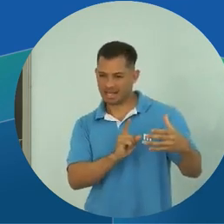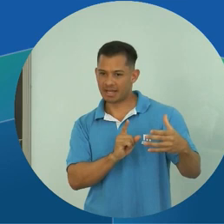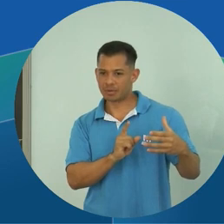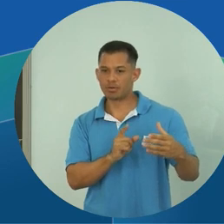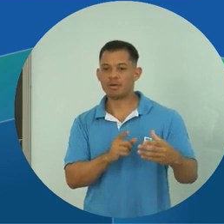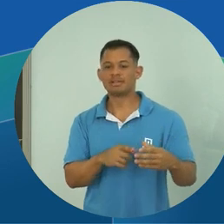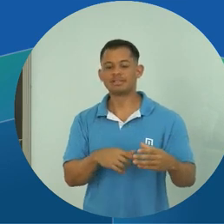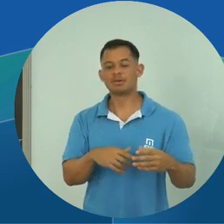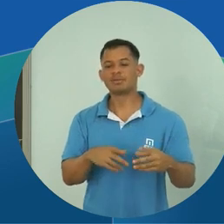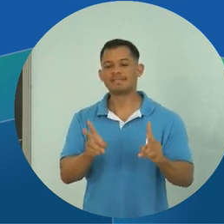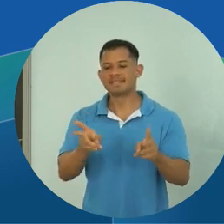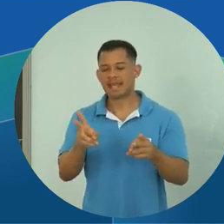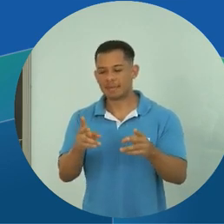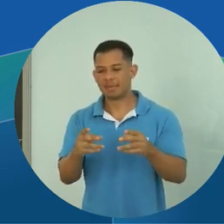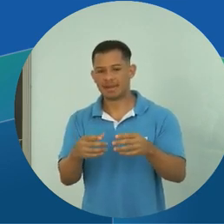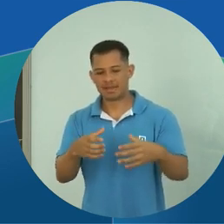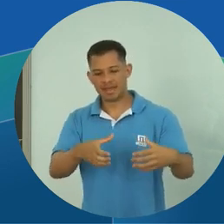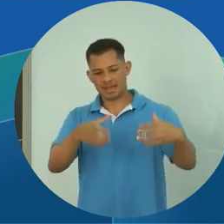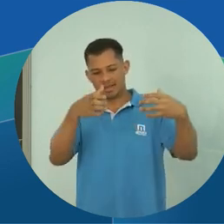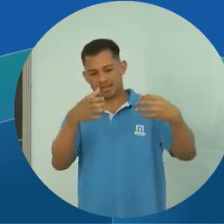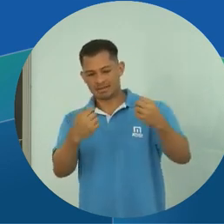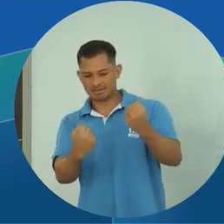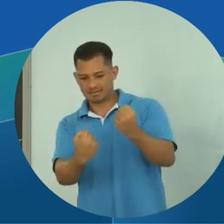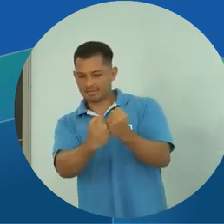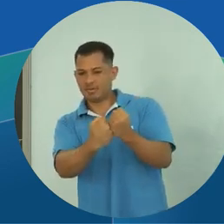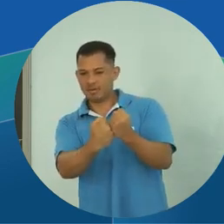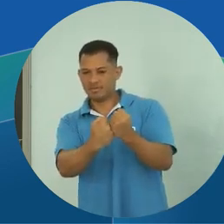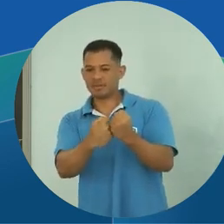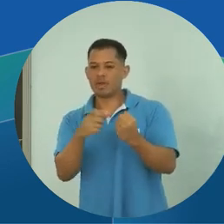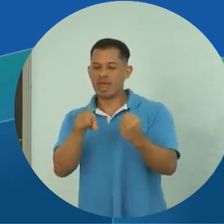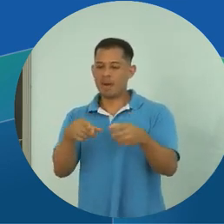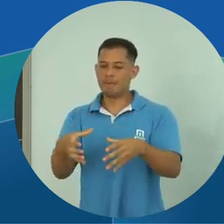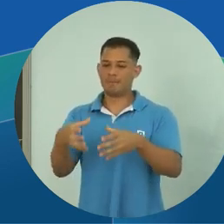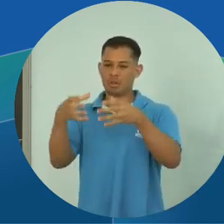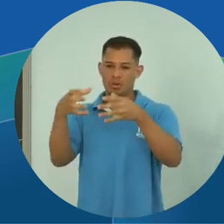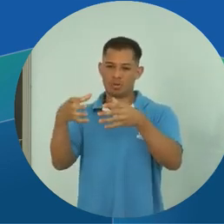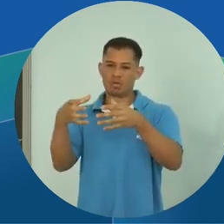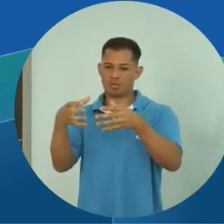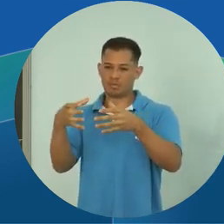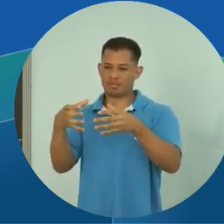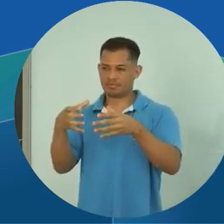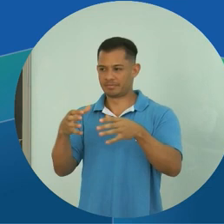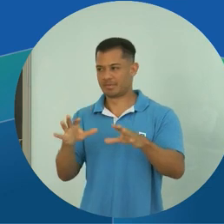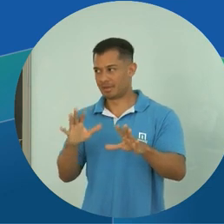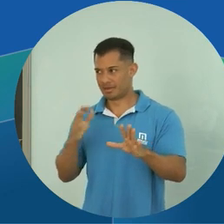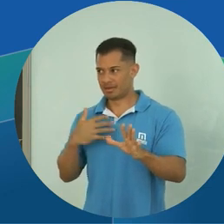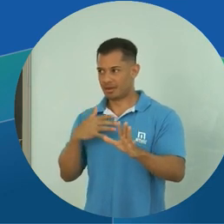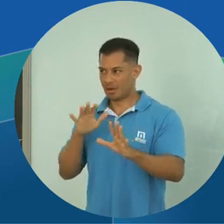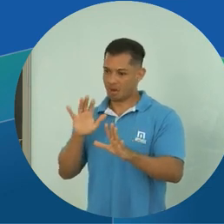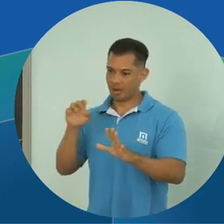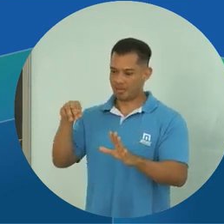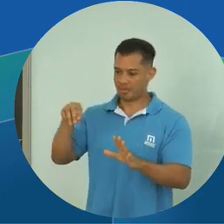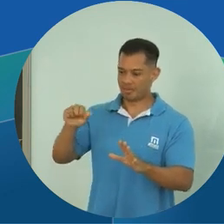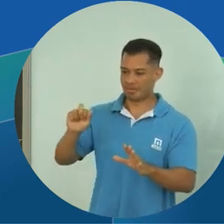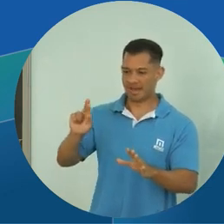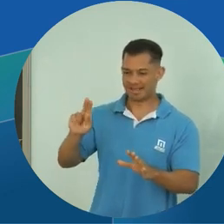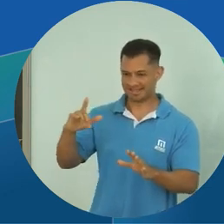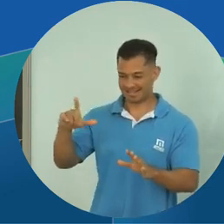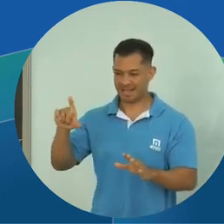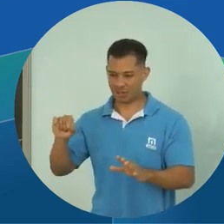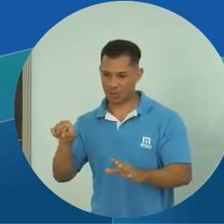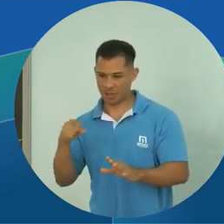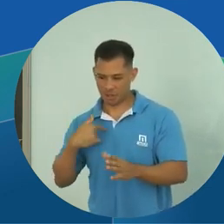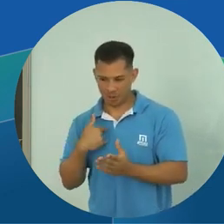blocos, né? Então ele não é um corpo monolítico. Então, o estudo aí, Marcelo, se eu tiver... O estudo é feito por